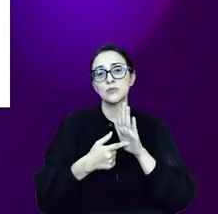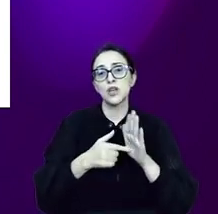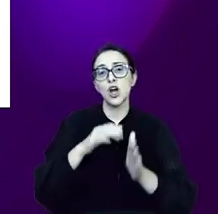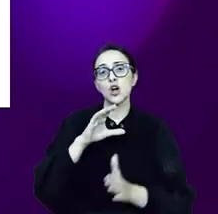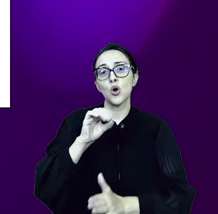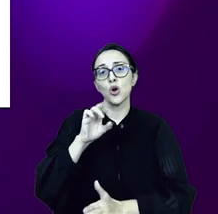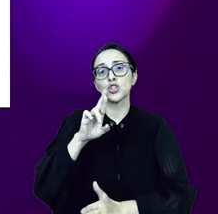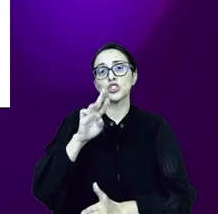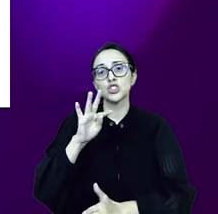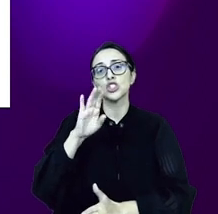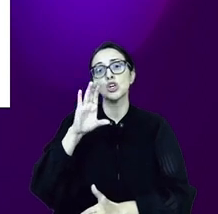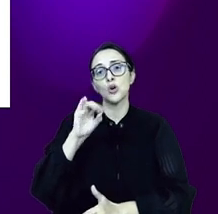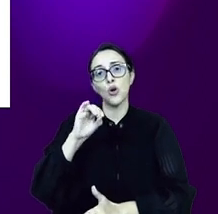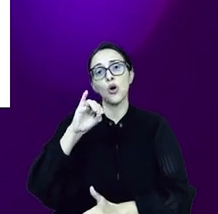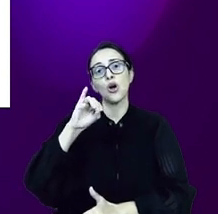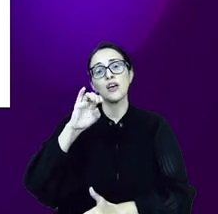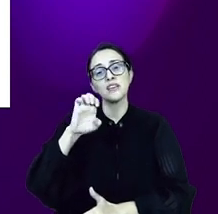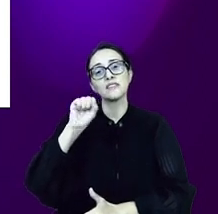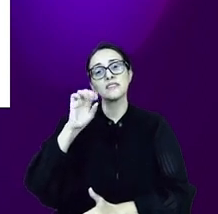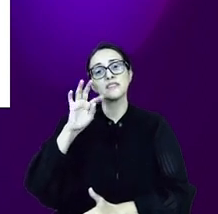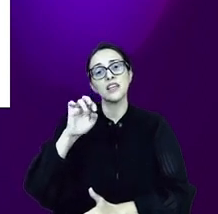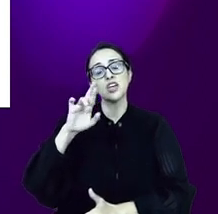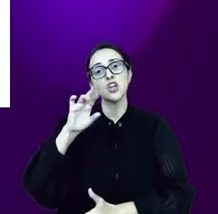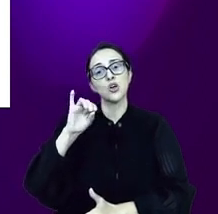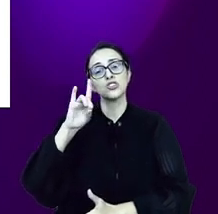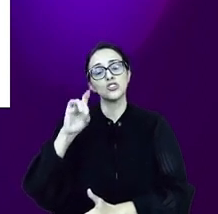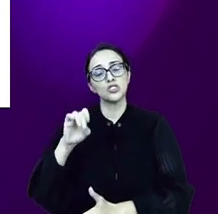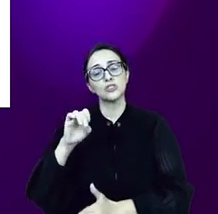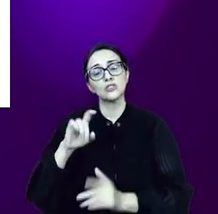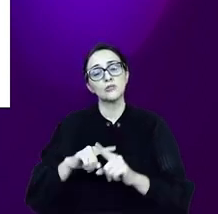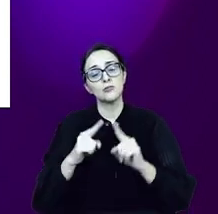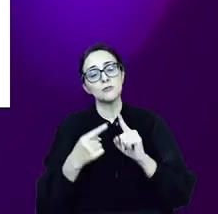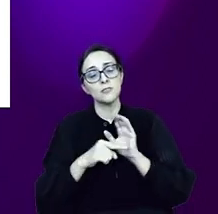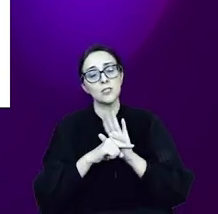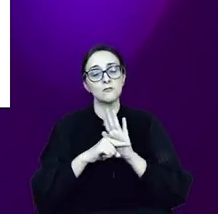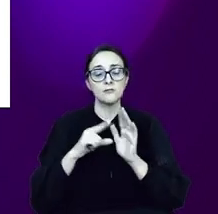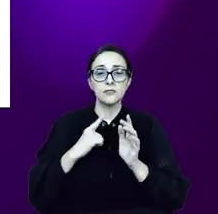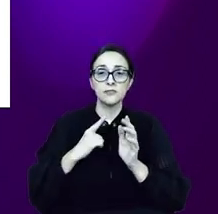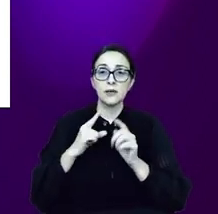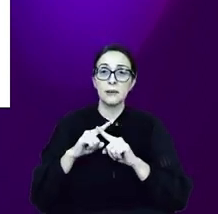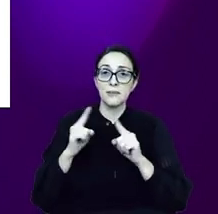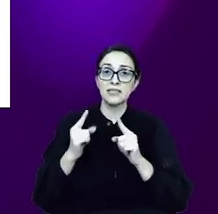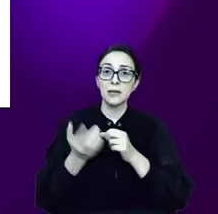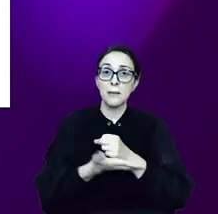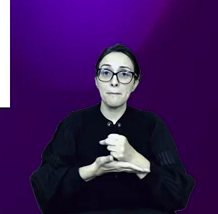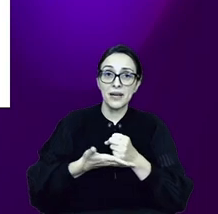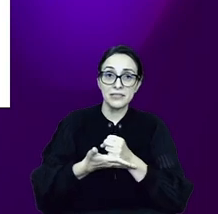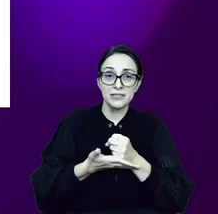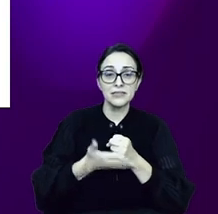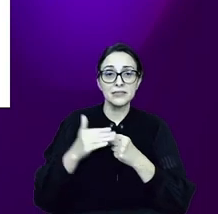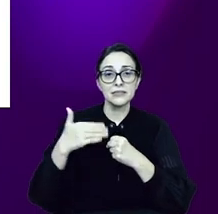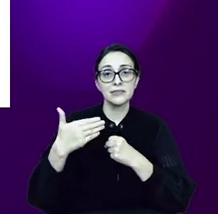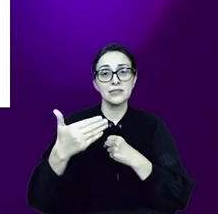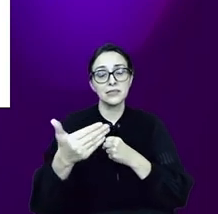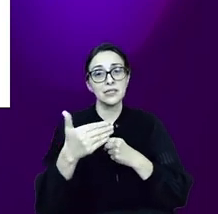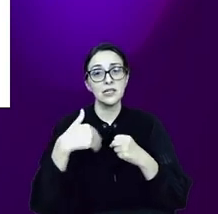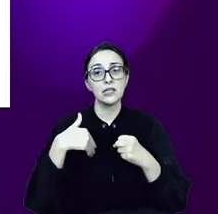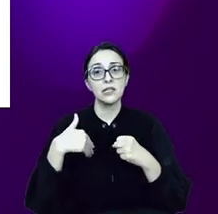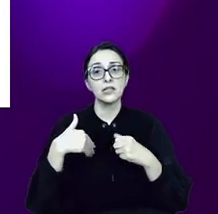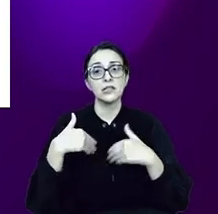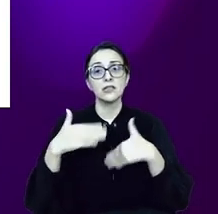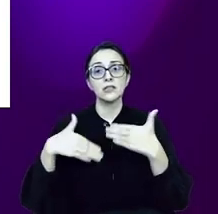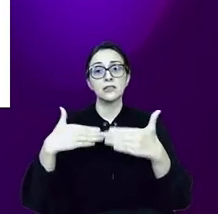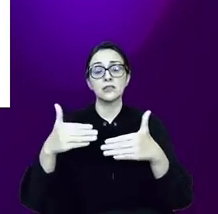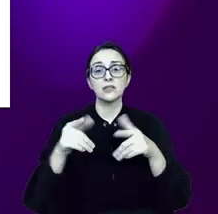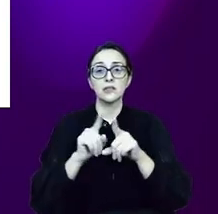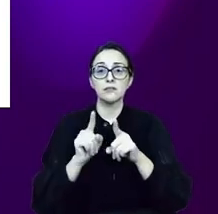com traumatismo crânioencefálico, foi um estudo negativo, mas que a base de dados foi utilizada para a construção e